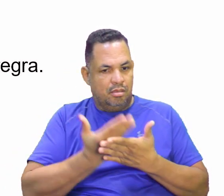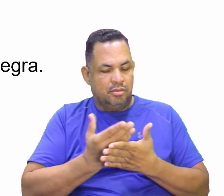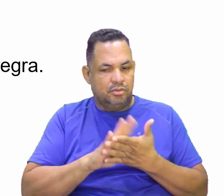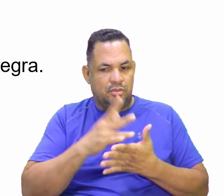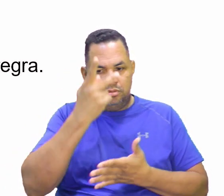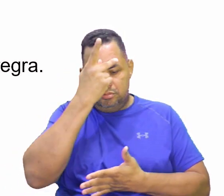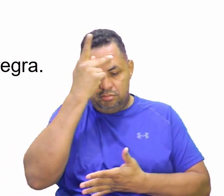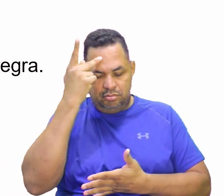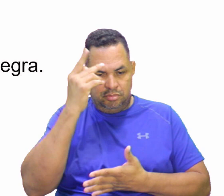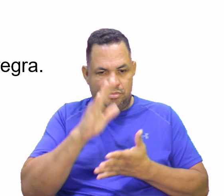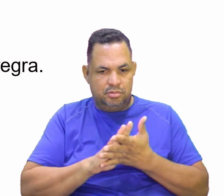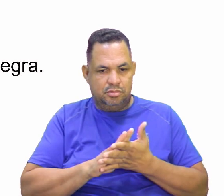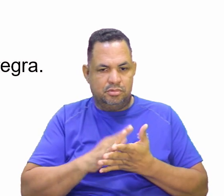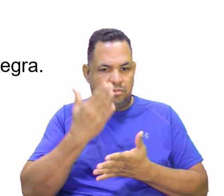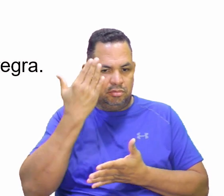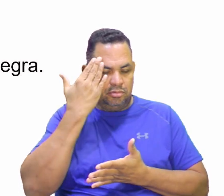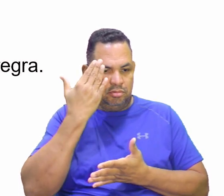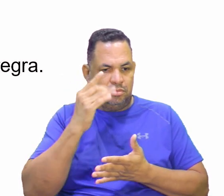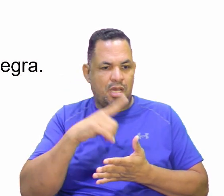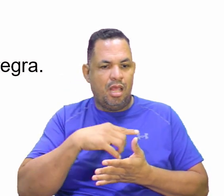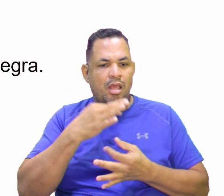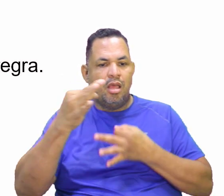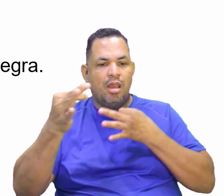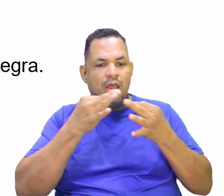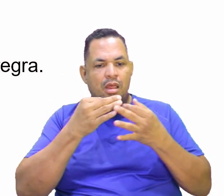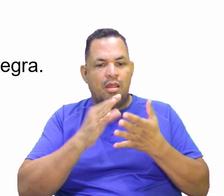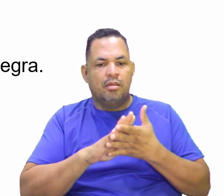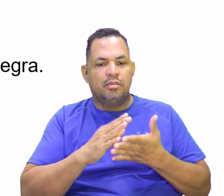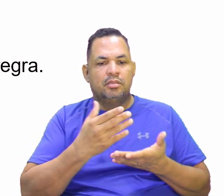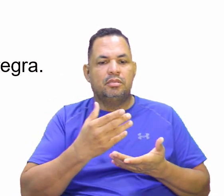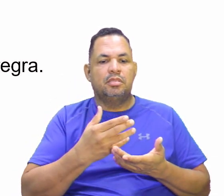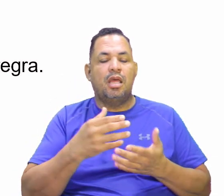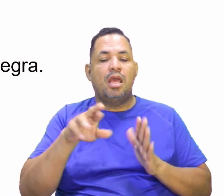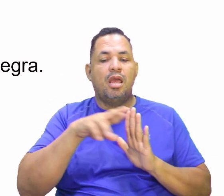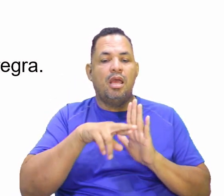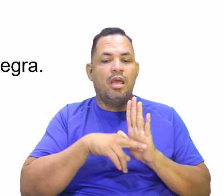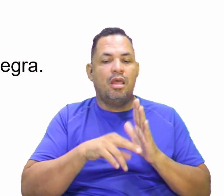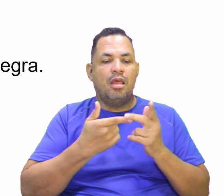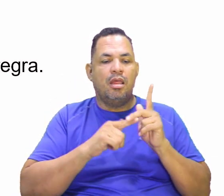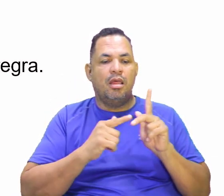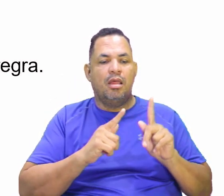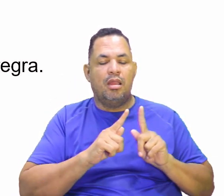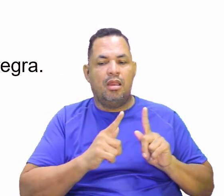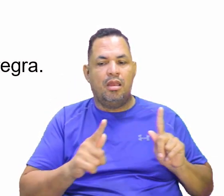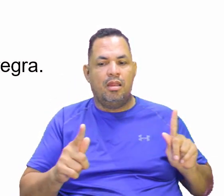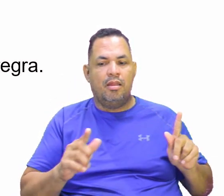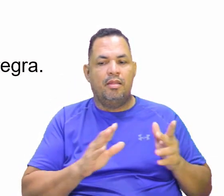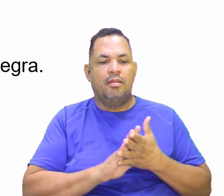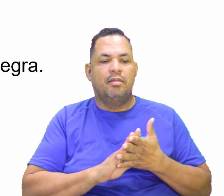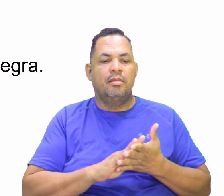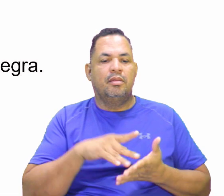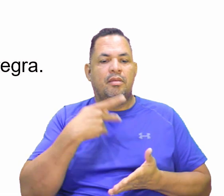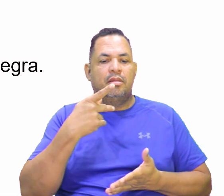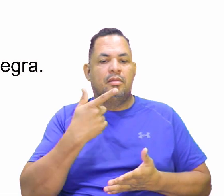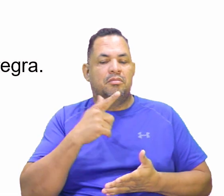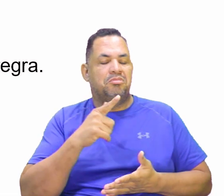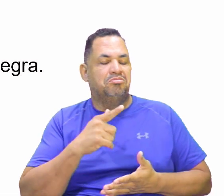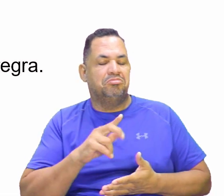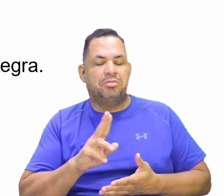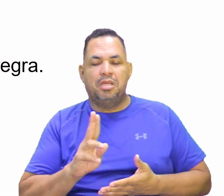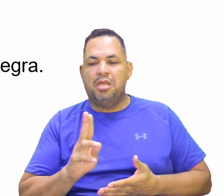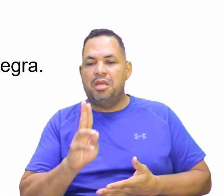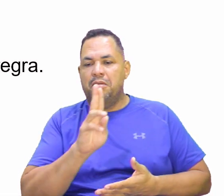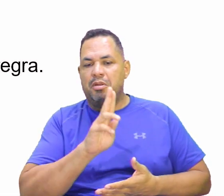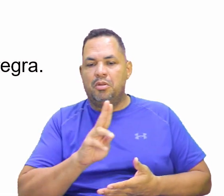essa regra. C, criticam a presença de regras na gramática. D, afirmam que não há regra para o uso de